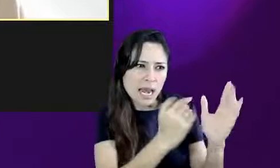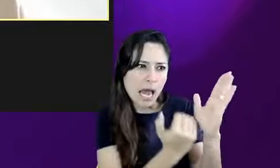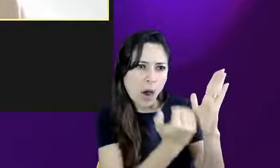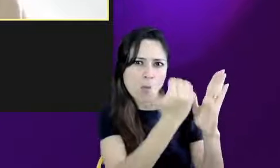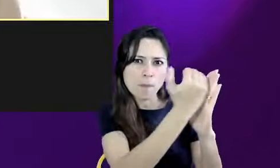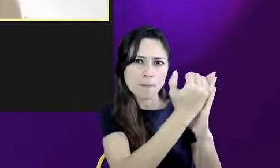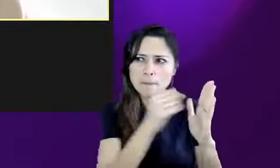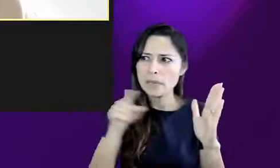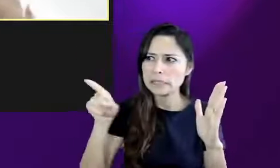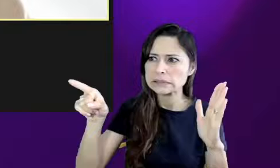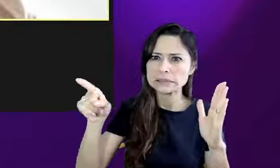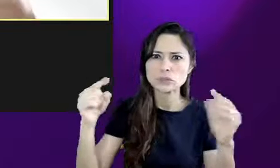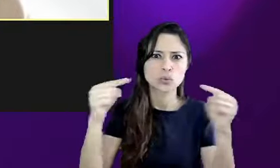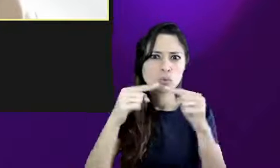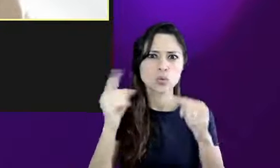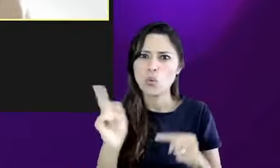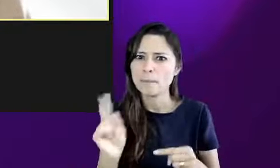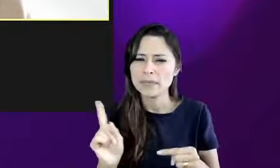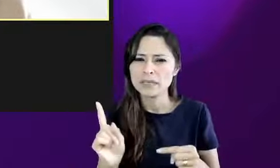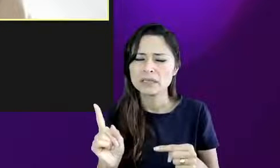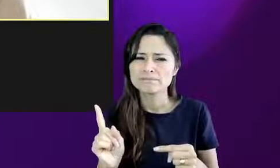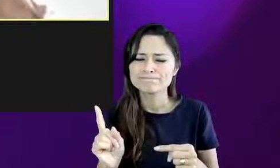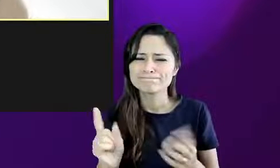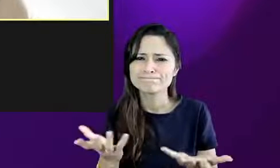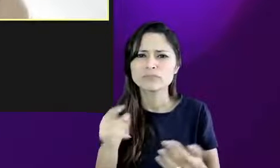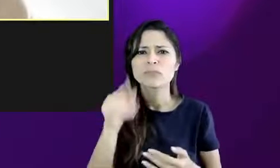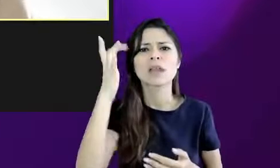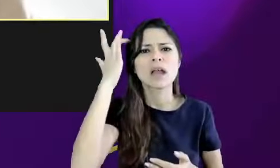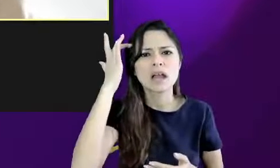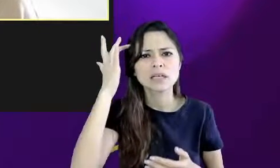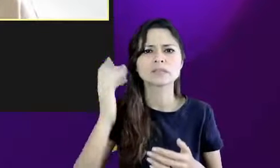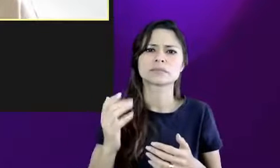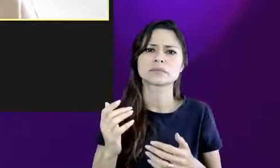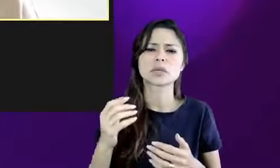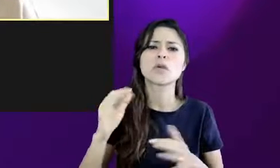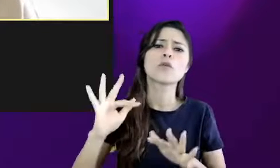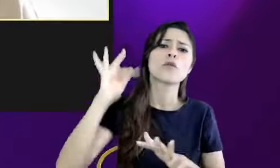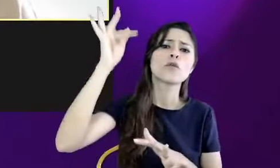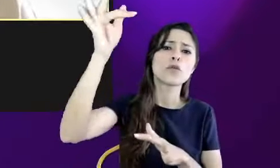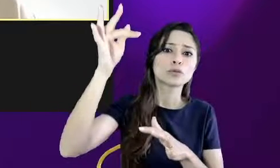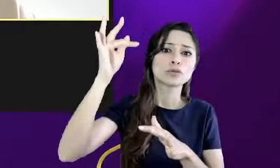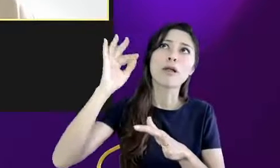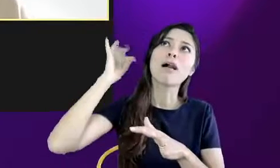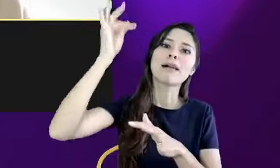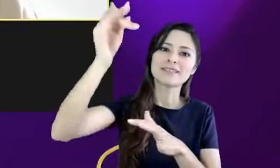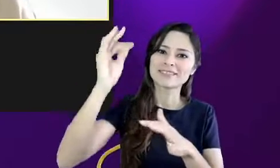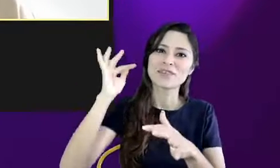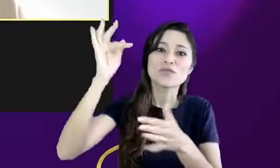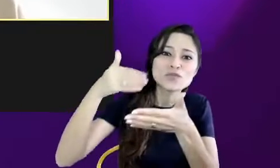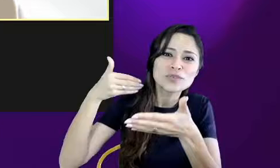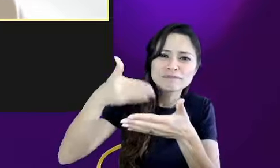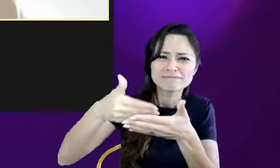ao infliximab. Você acha que no nosso futuro próximo a gente vai conseguir ter essa